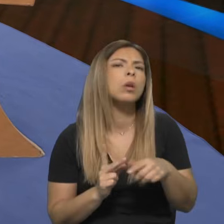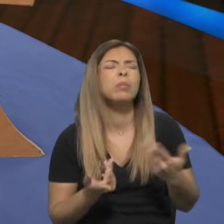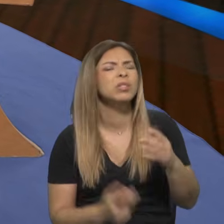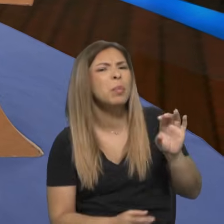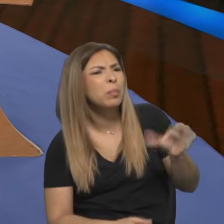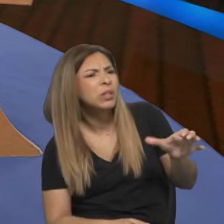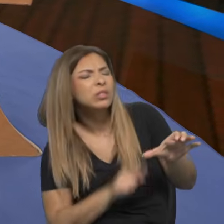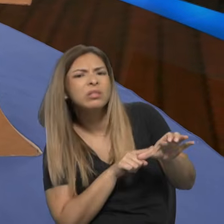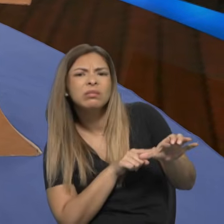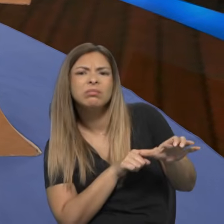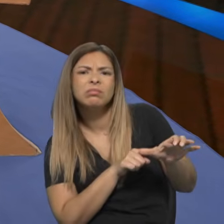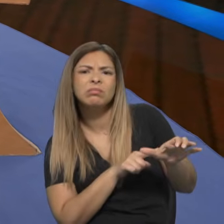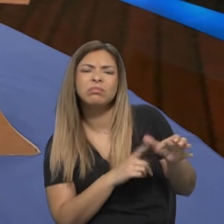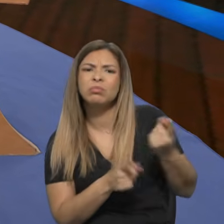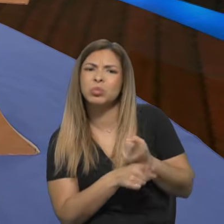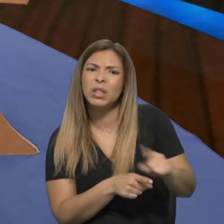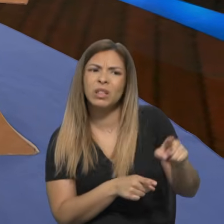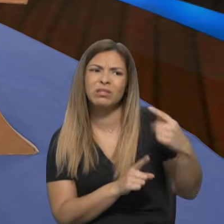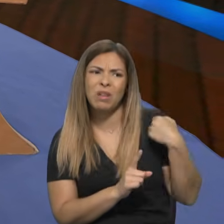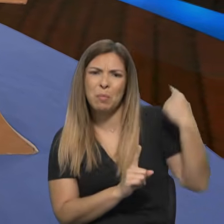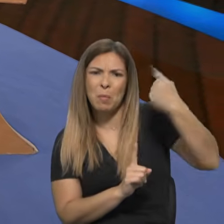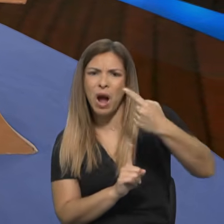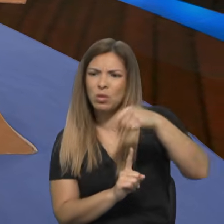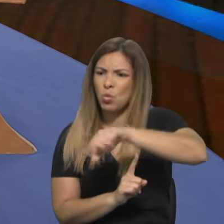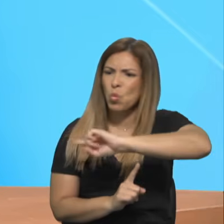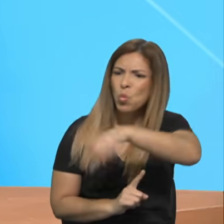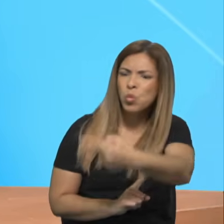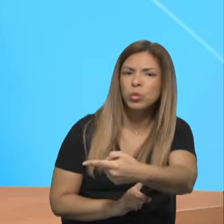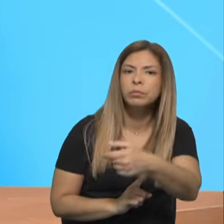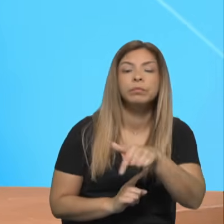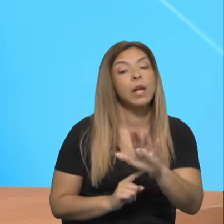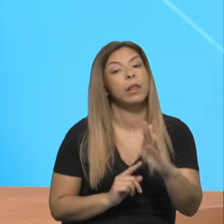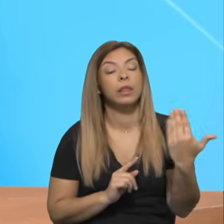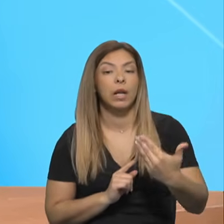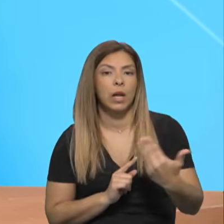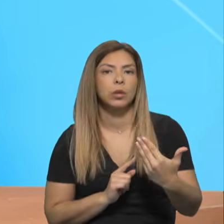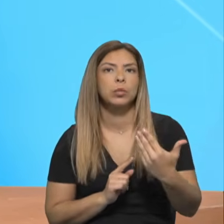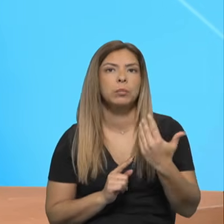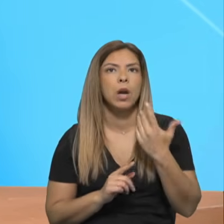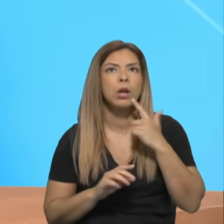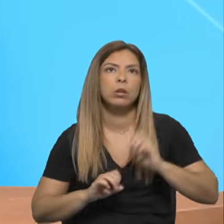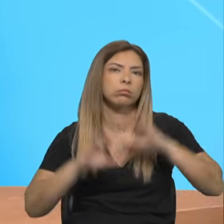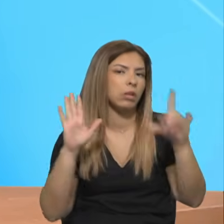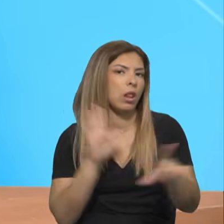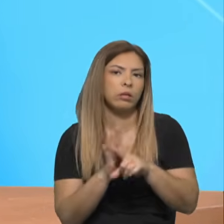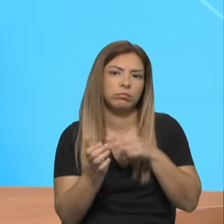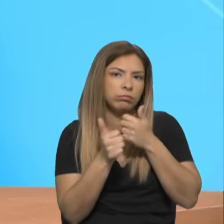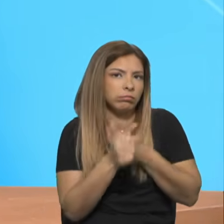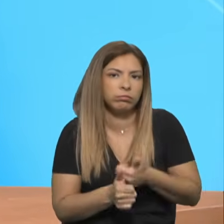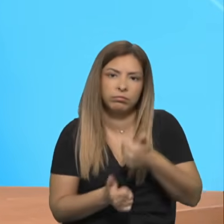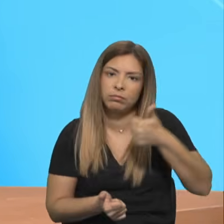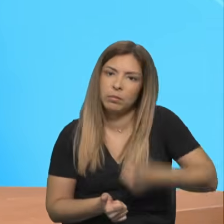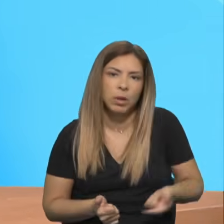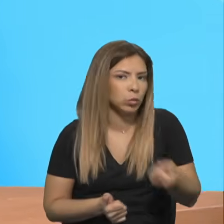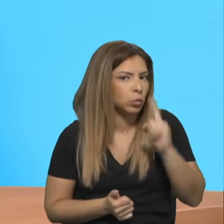não, noutro país querer derrubar o regime? À luz da moral e do direito, isso não é legítimo. Eu falei há pouco da